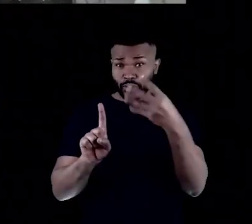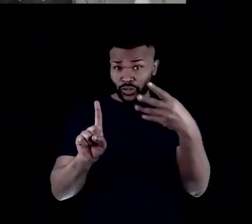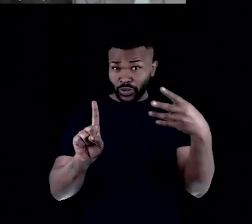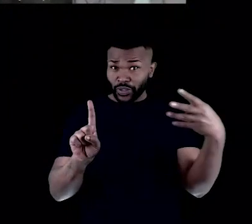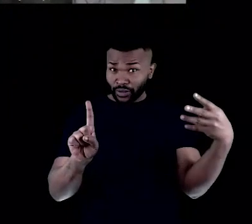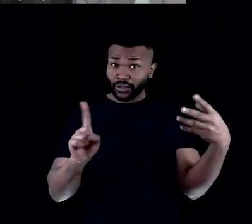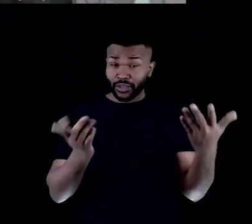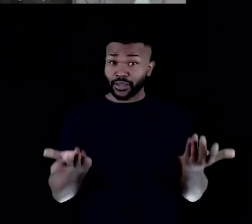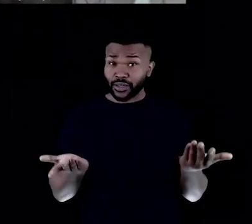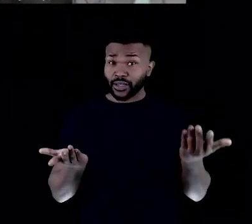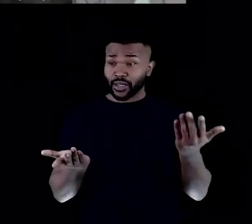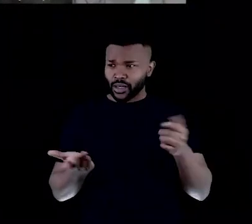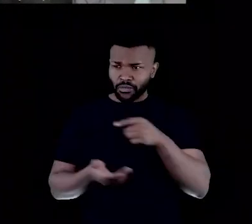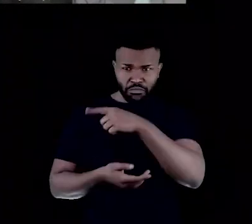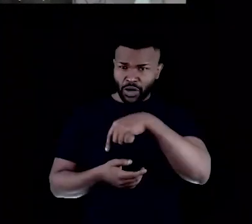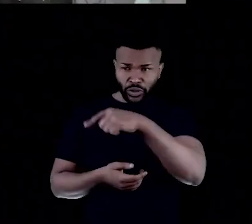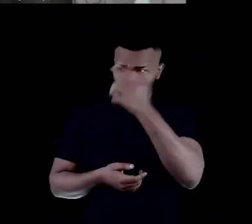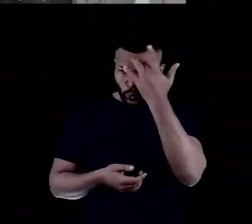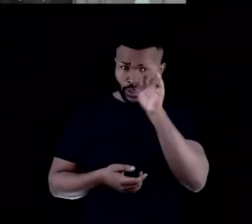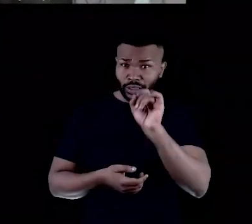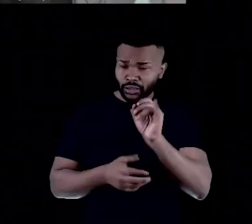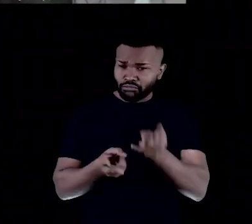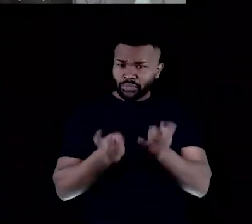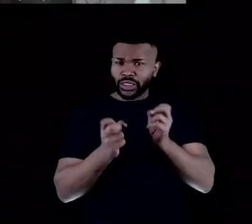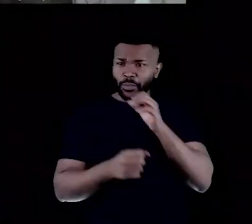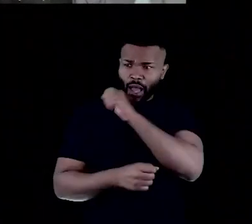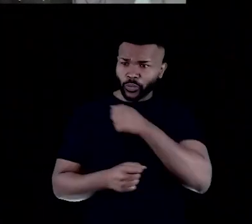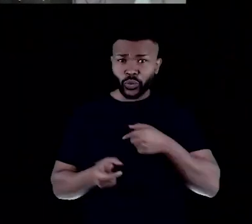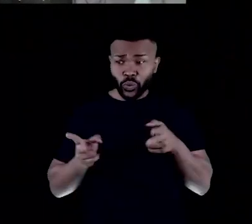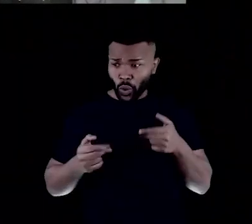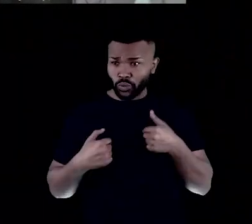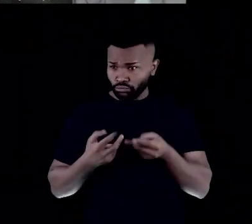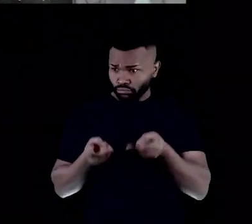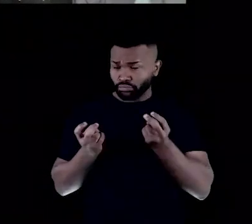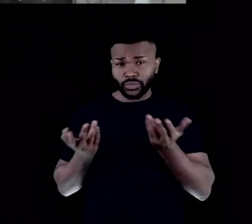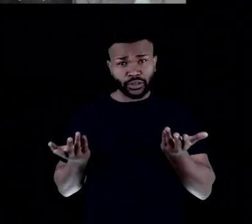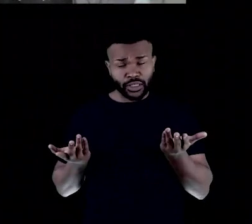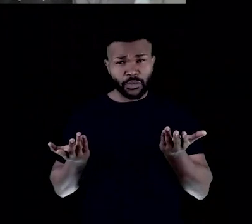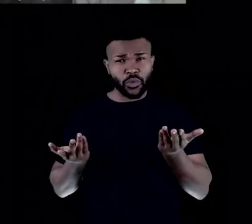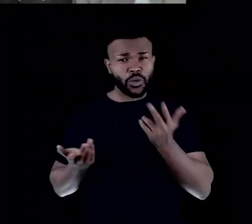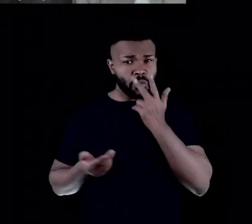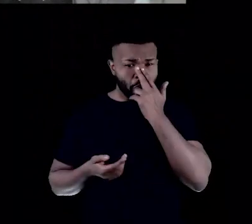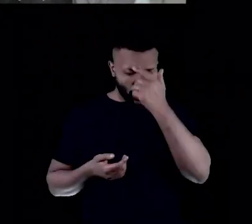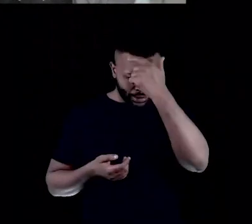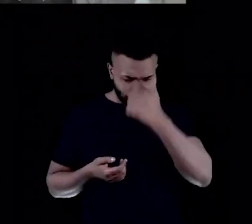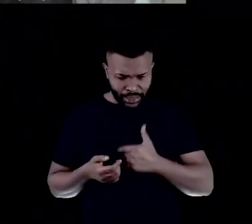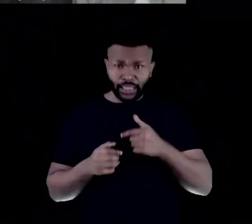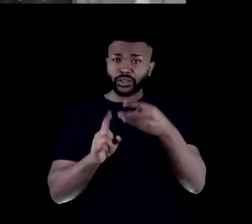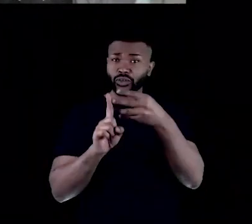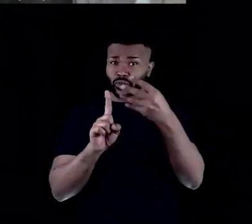vivência LGBTQIA+. Eu não sei se para vocês é tão imediato quanto é para mim, mas eu acho que